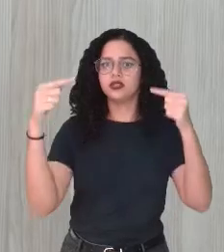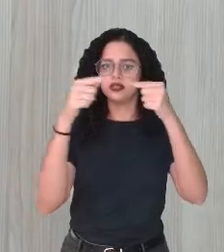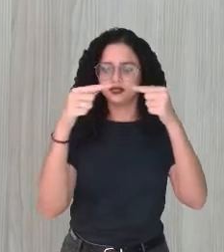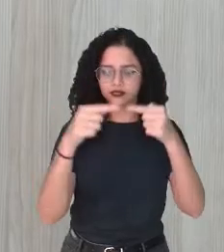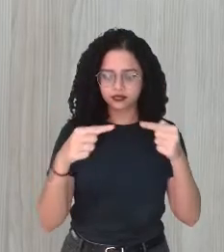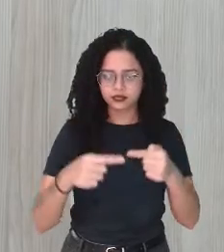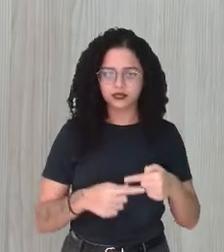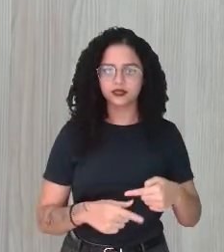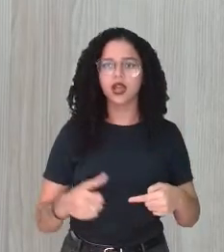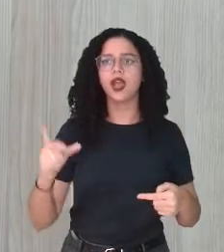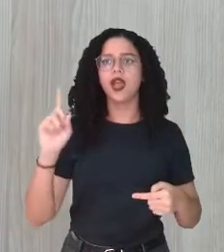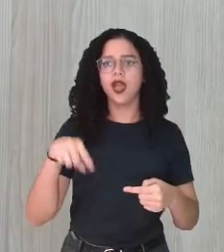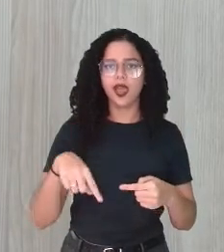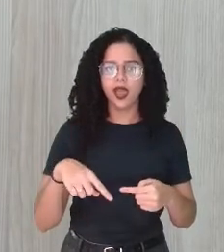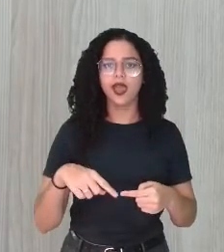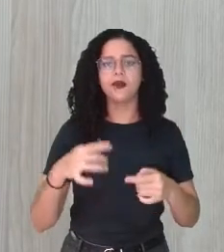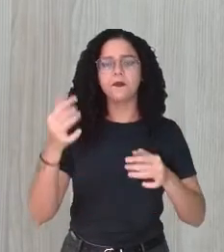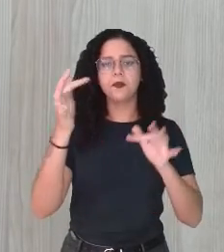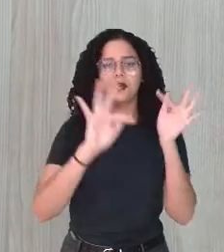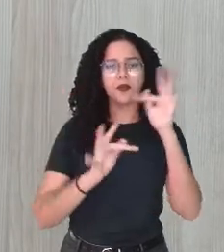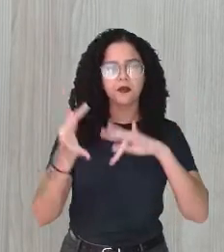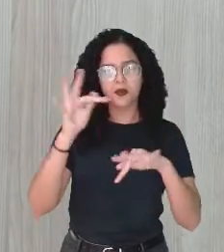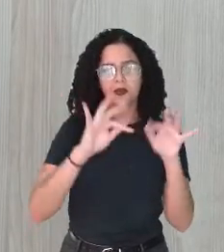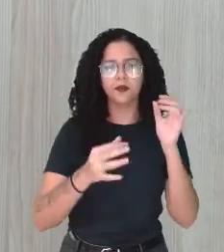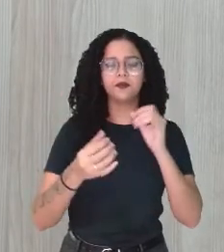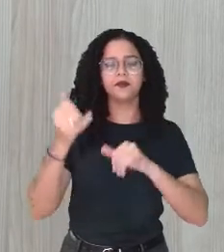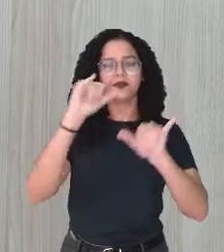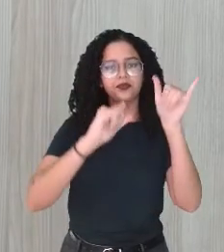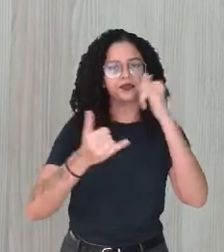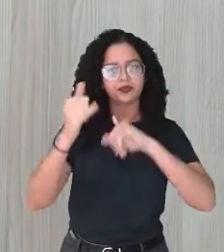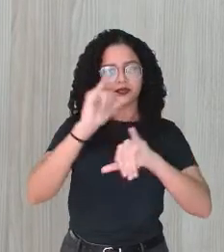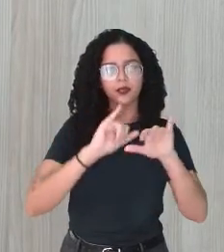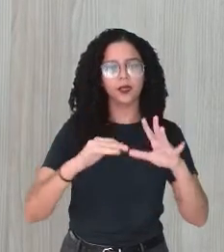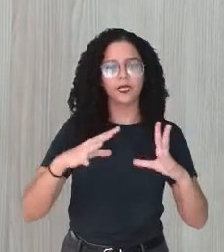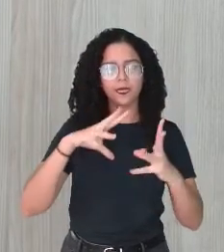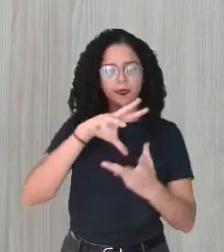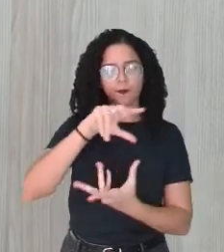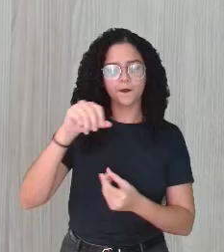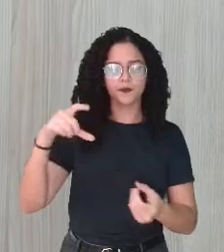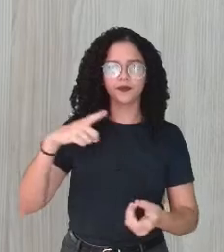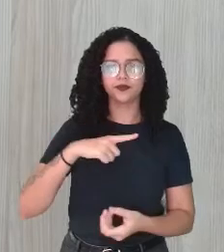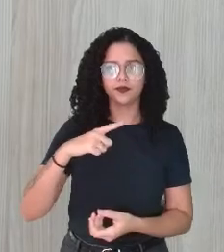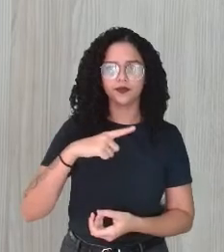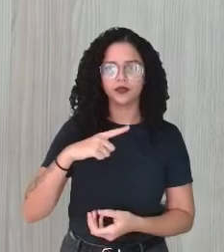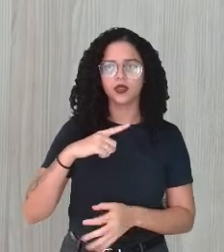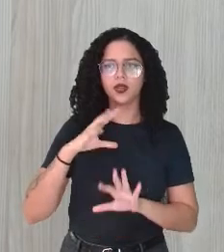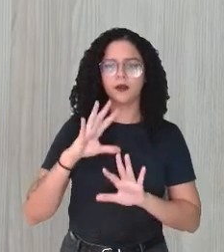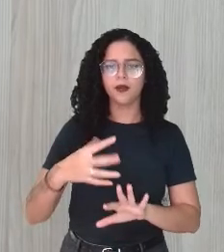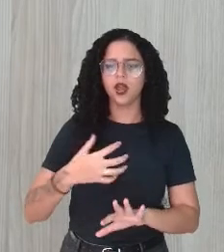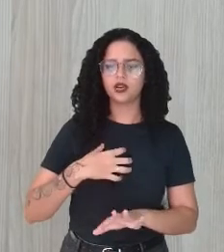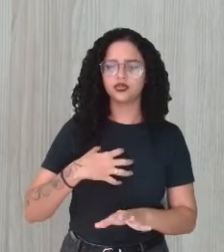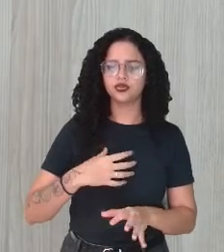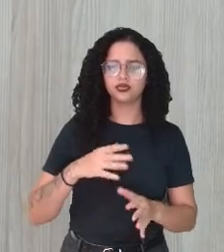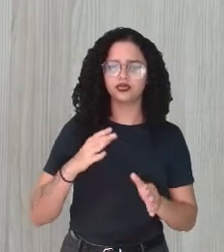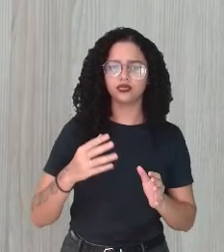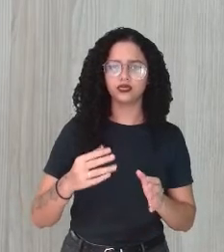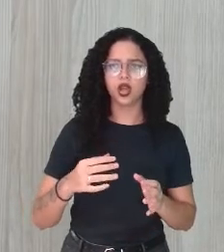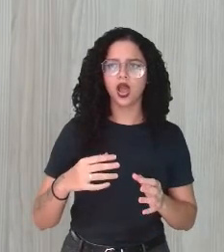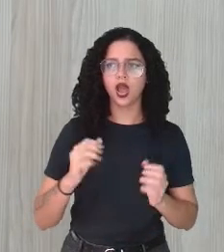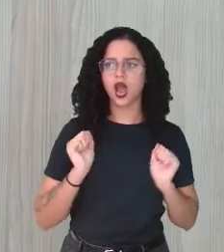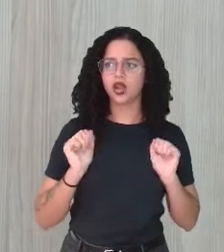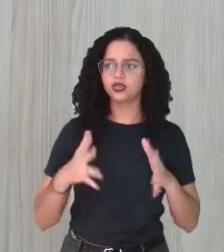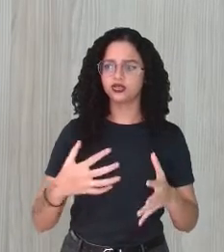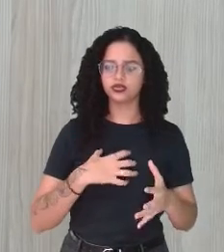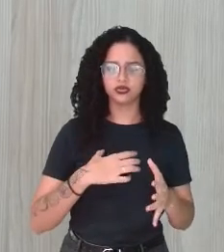substâncias, né, bem distintas dentro desse planeta Terra, porém agindo de uma forma simultânea para que dê certo. É